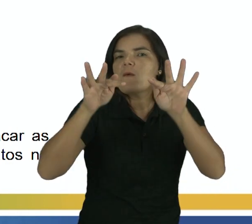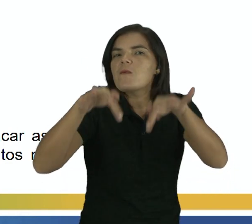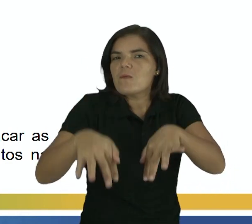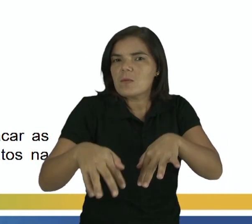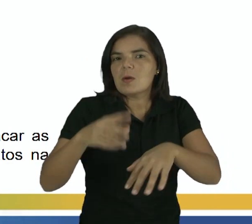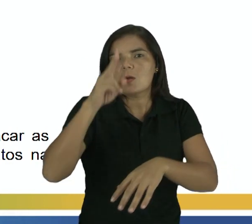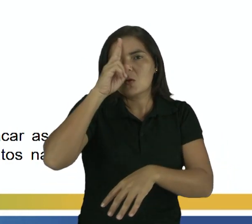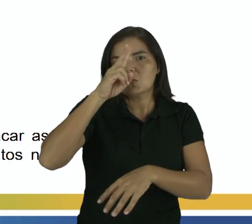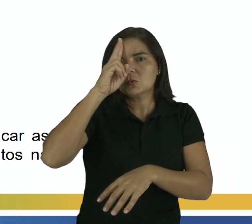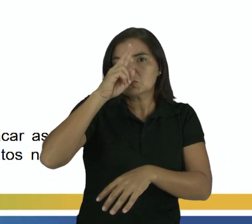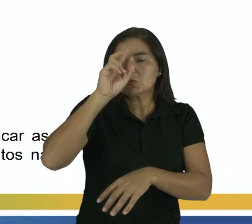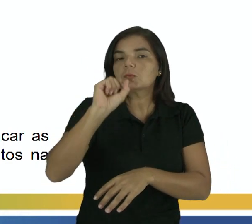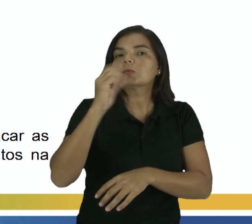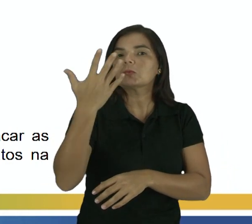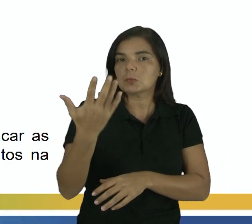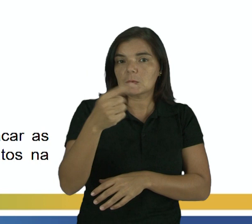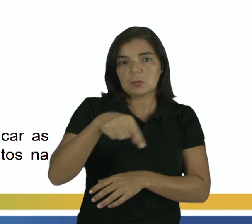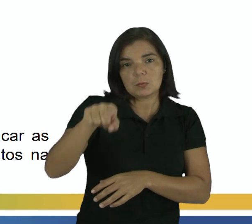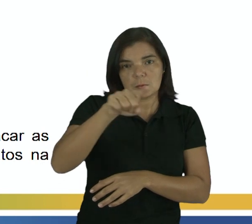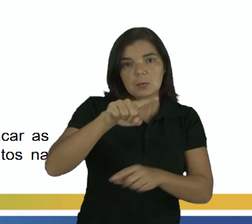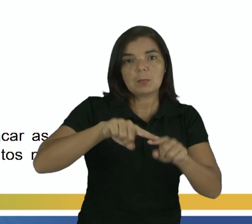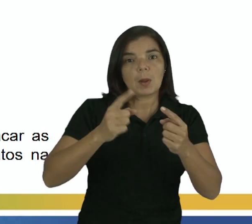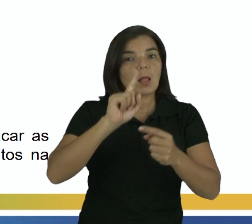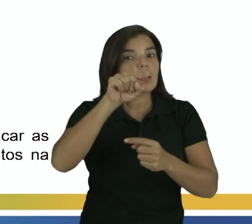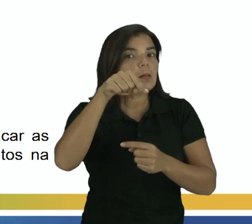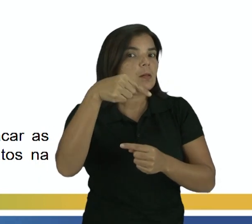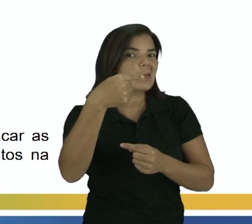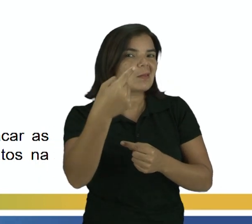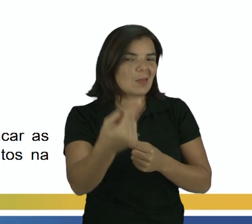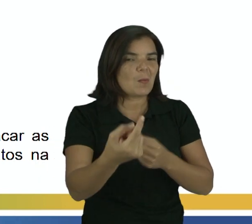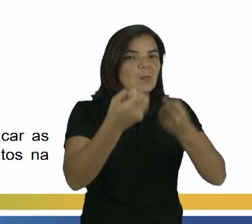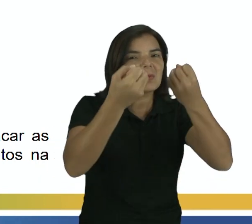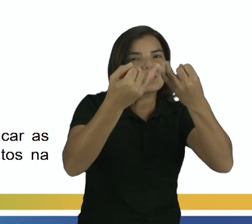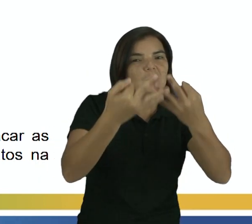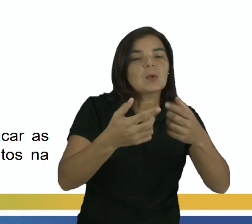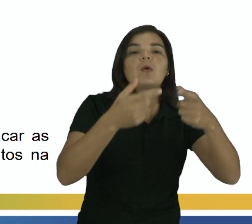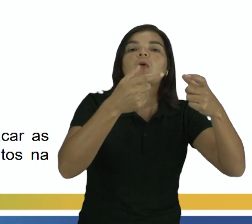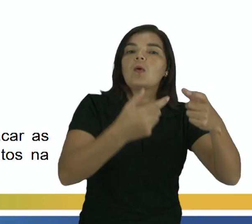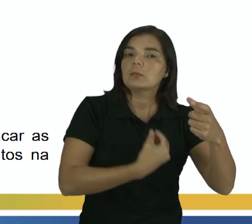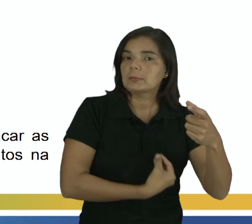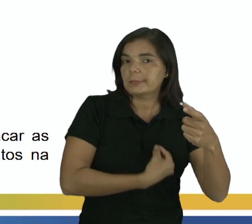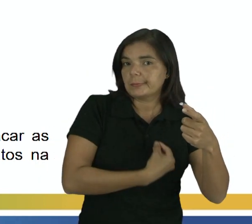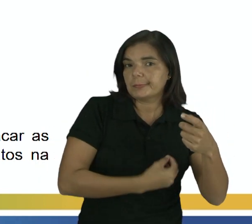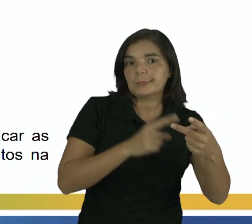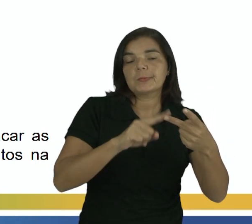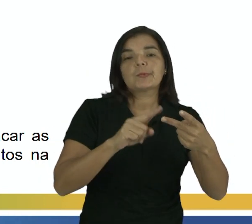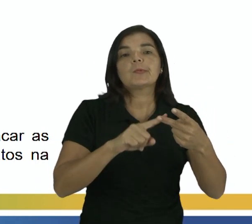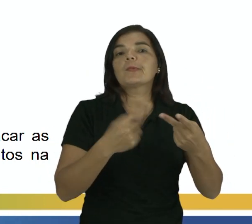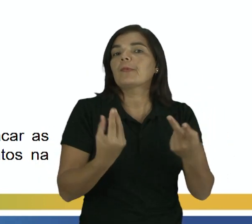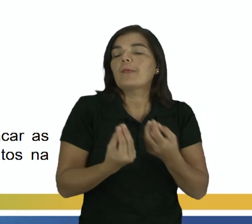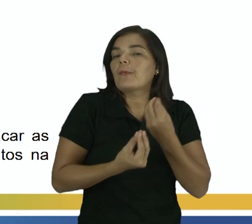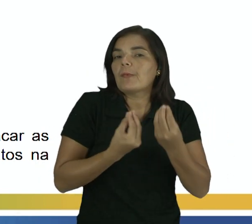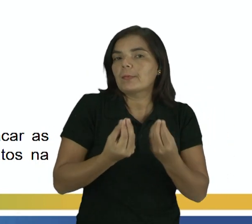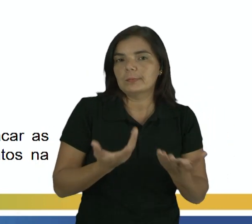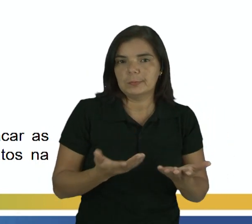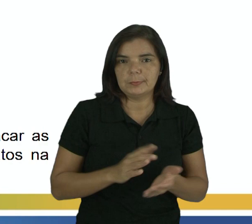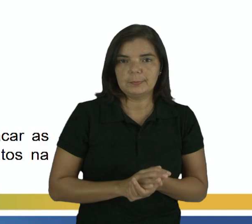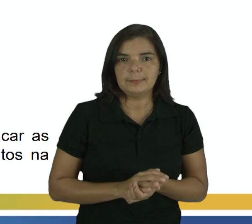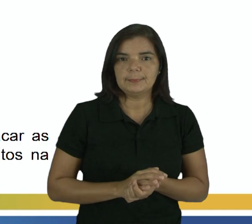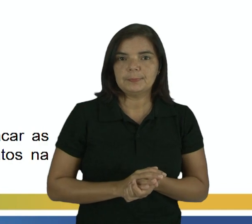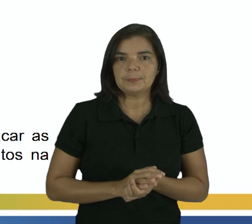final da sua história, do que aconteceu com você, para depois você falar onde você estava, qual espaço que você tinha,